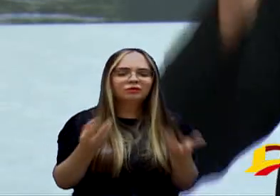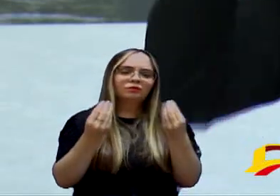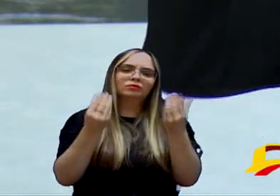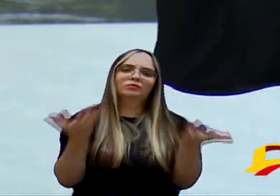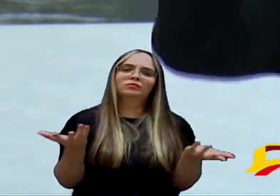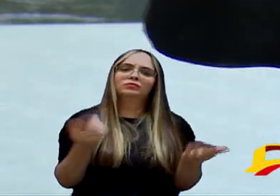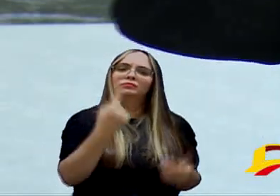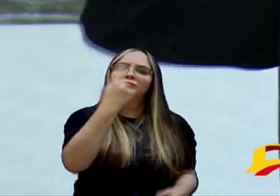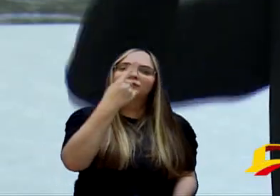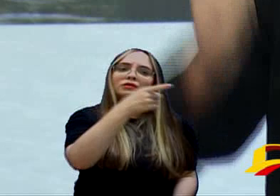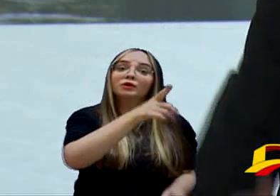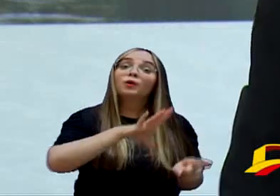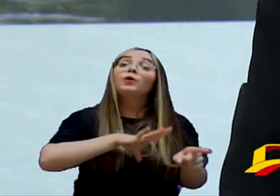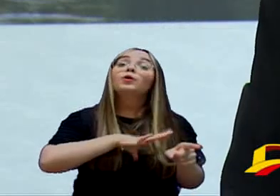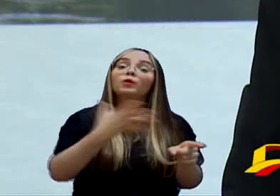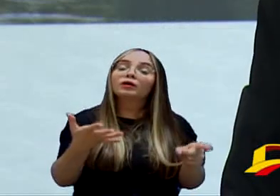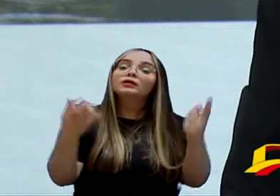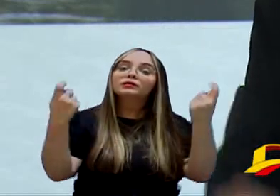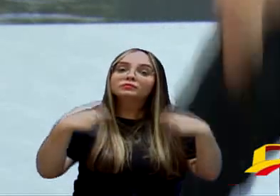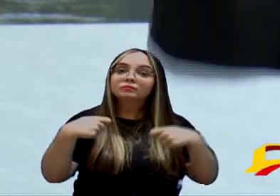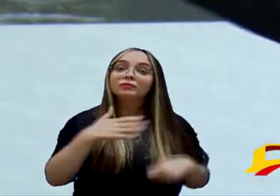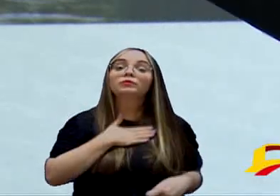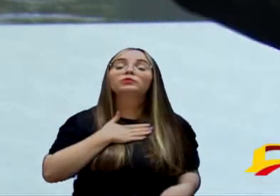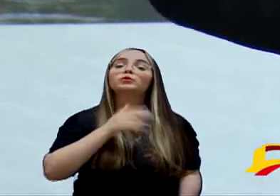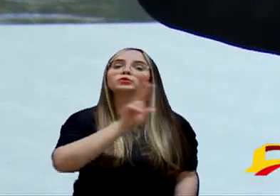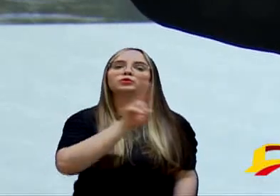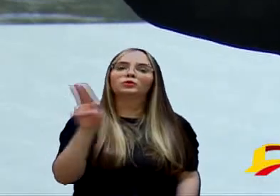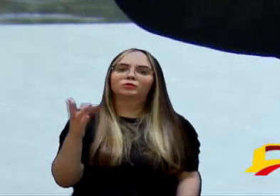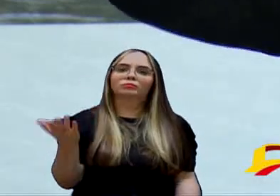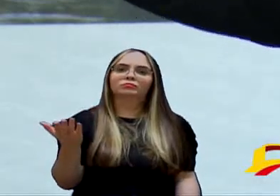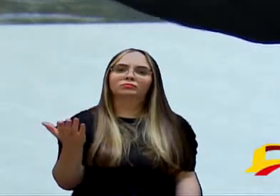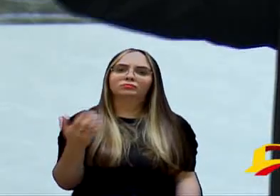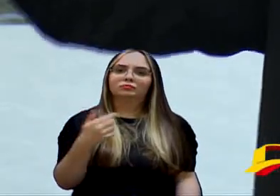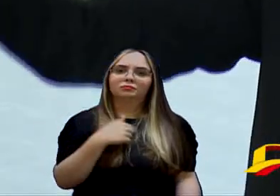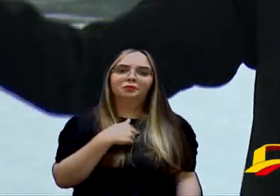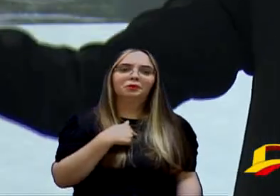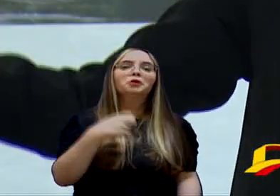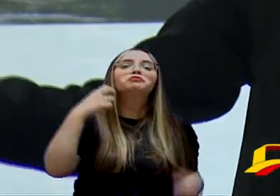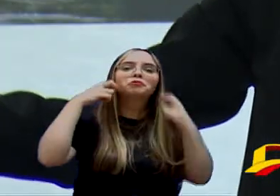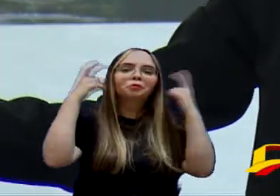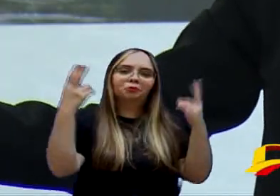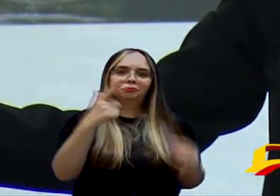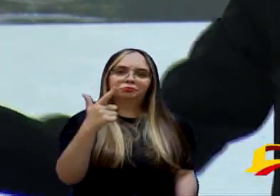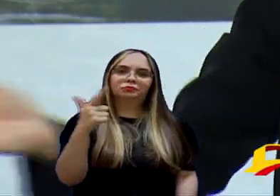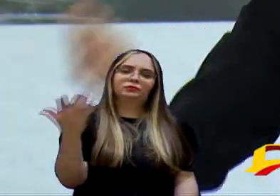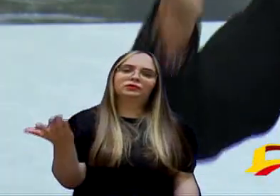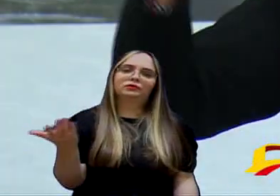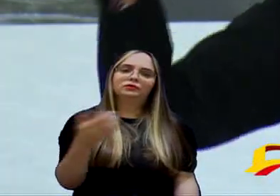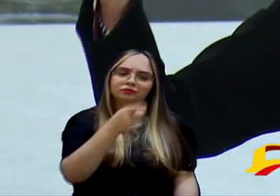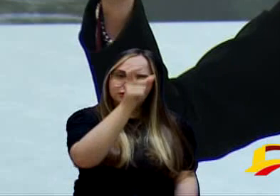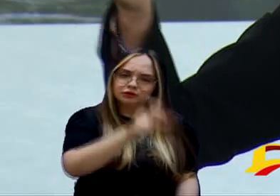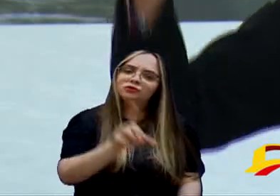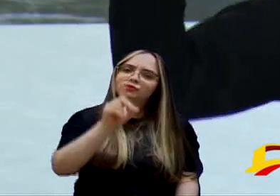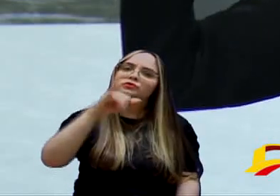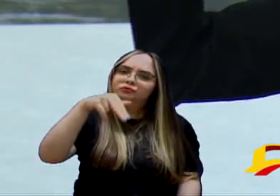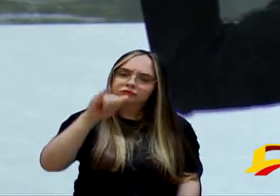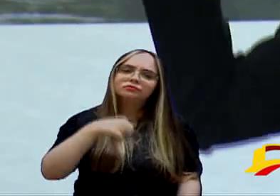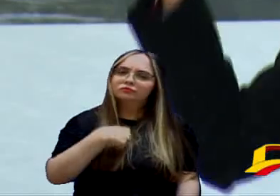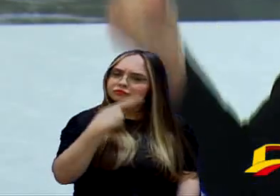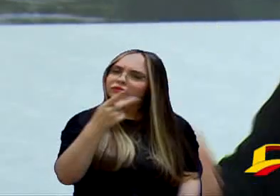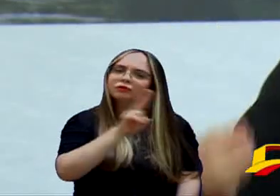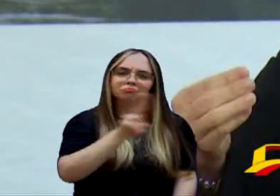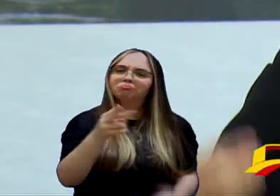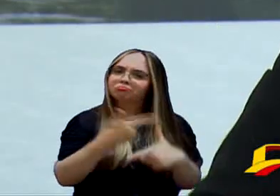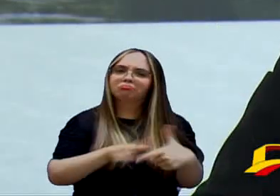o senhor primeiro tem a coragem de falar meu nome Vereador Dini que eu tô falando porque eu não tenho vergonha de falar o nome não tenho medo o